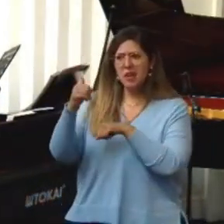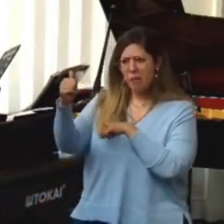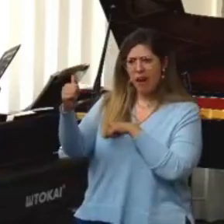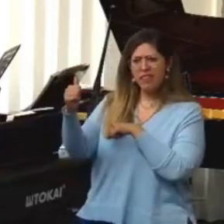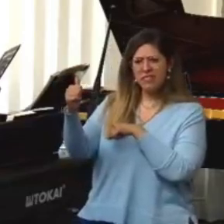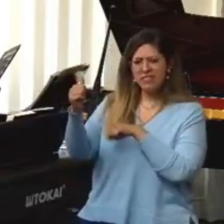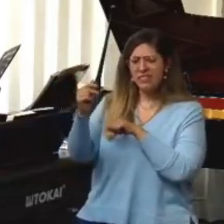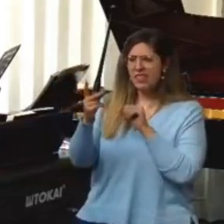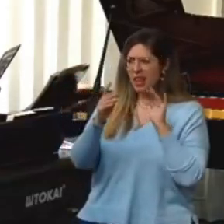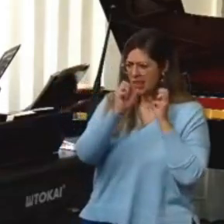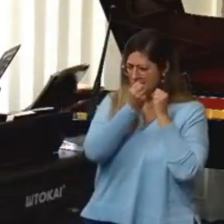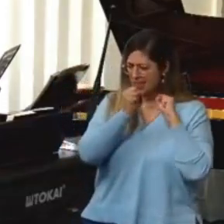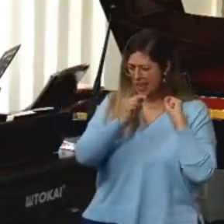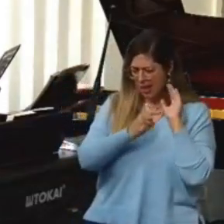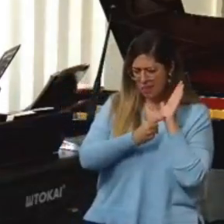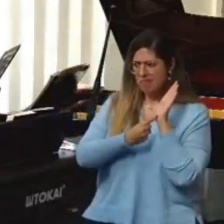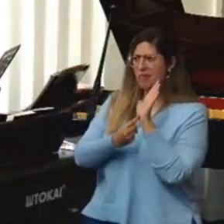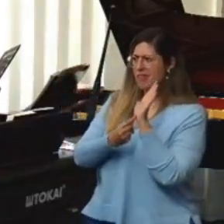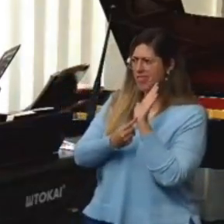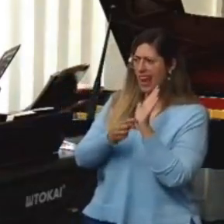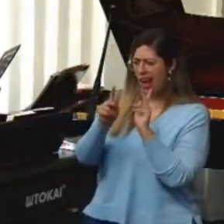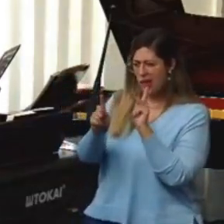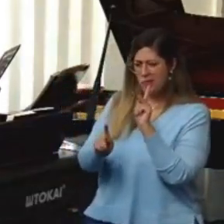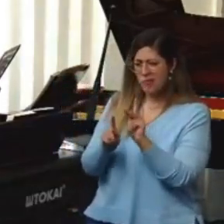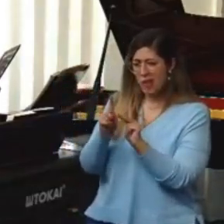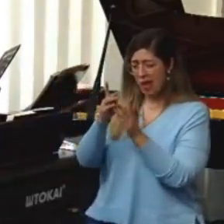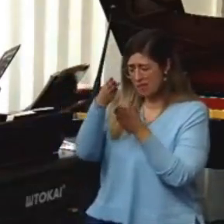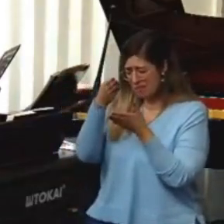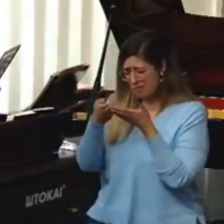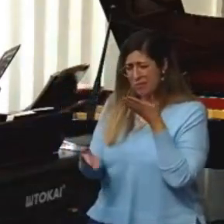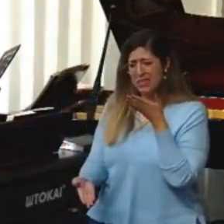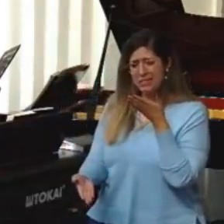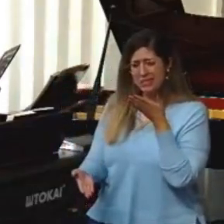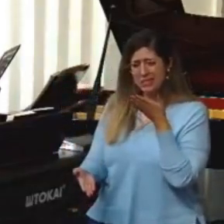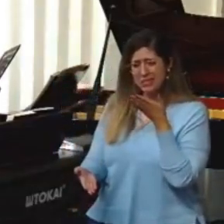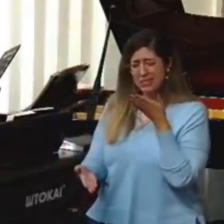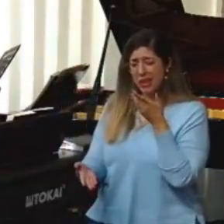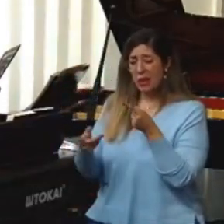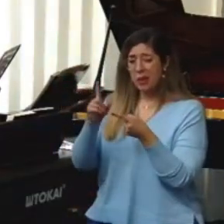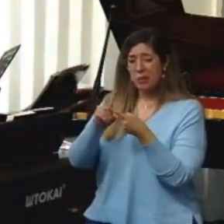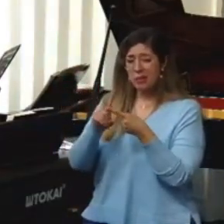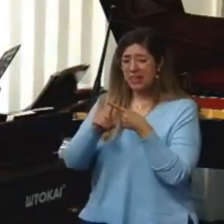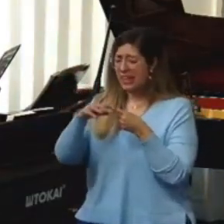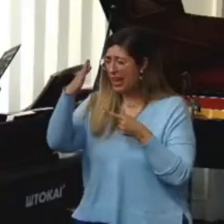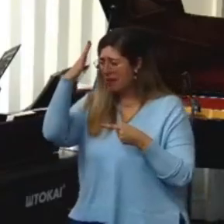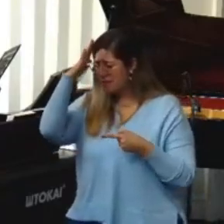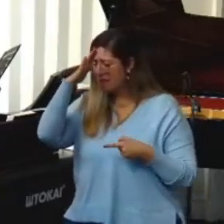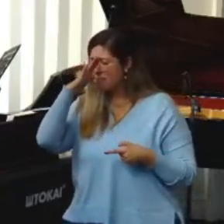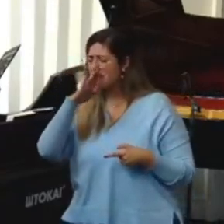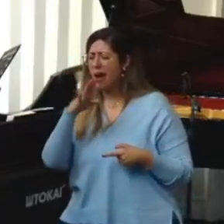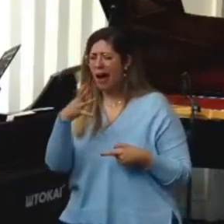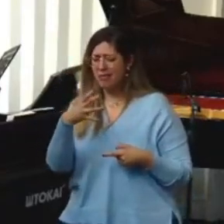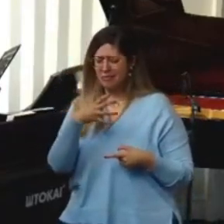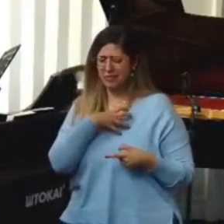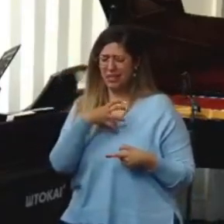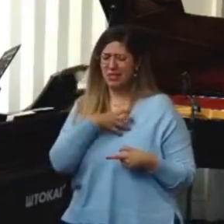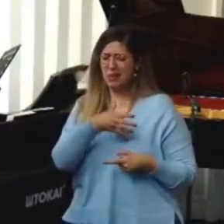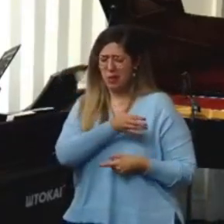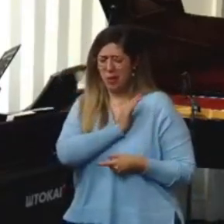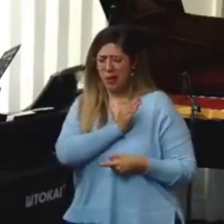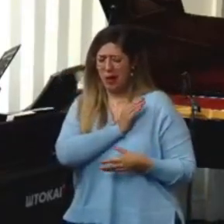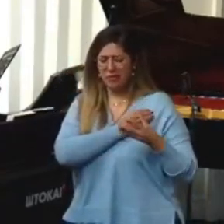povo: nós caímos por conta dos nossos atos maus, nós estamos dominados